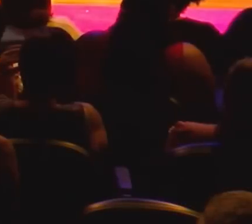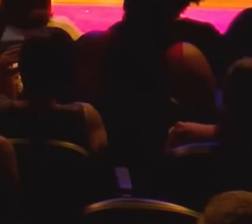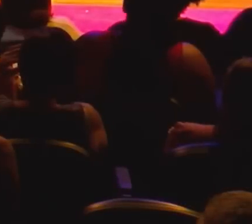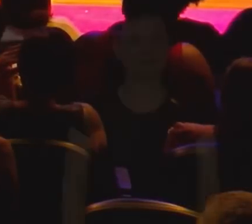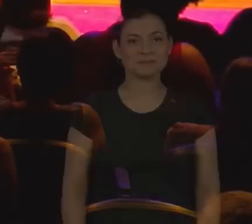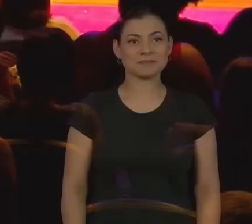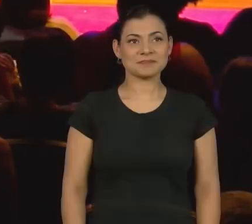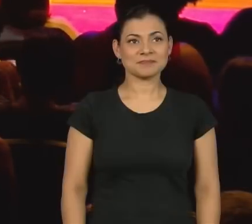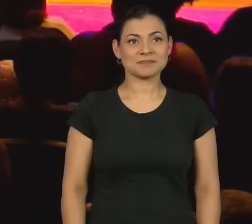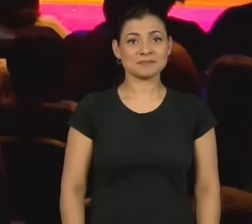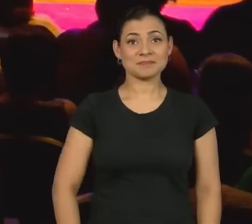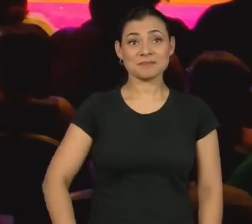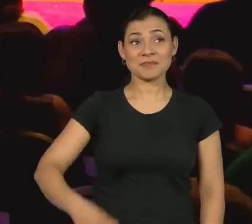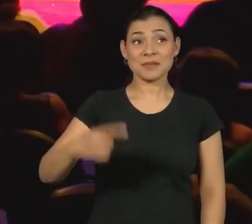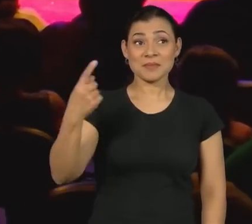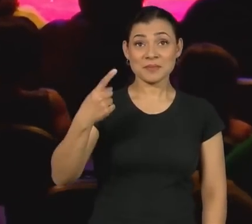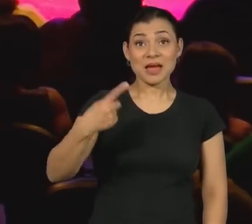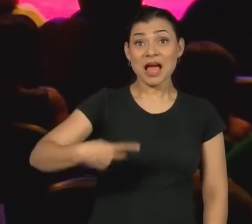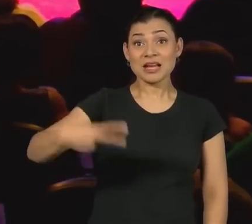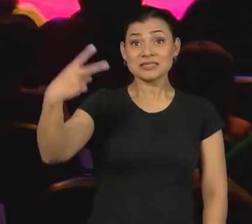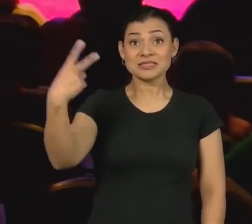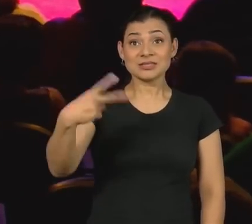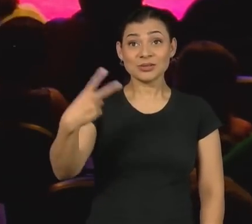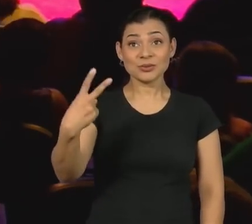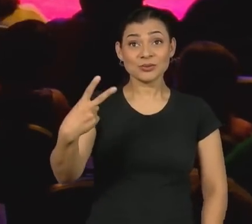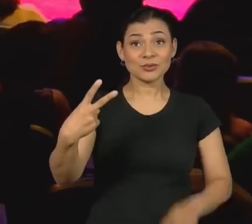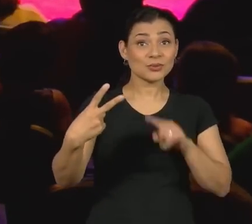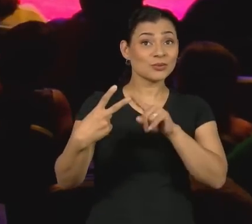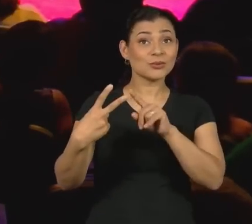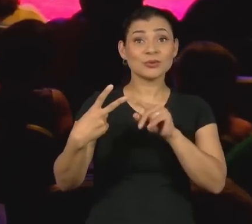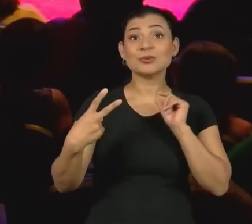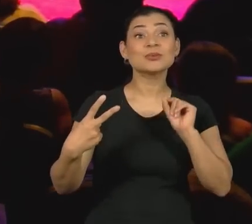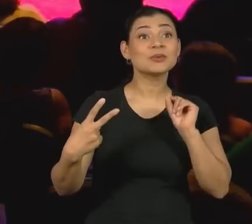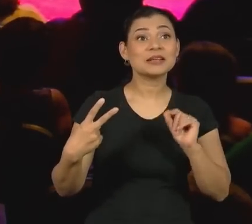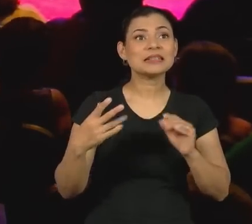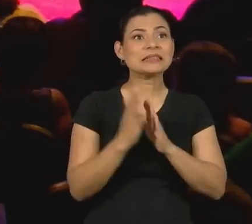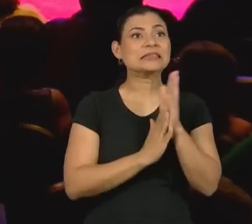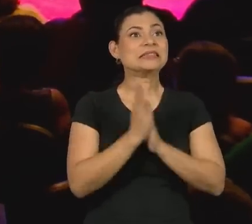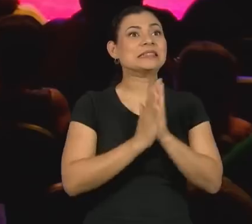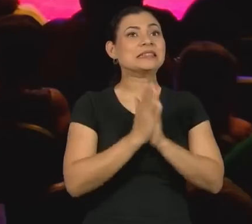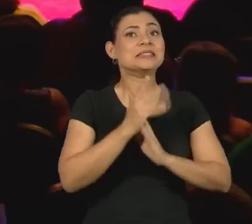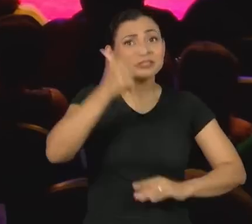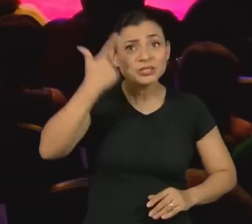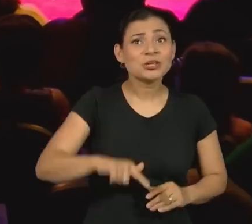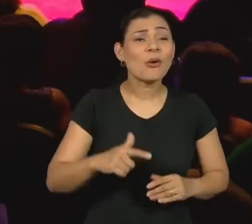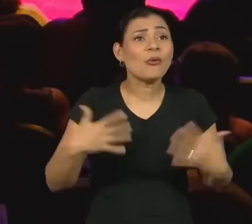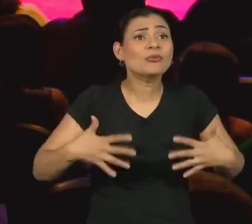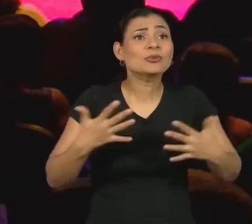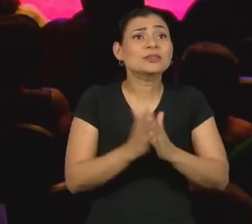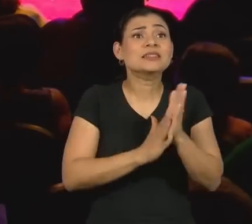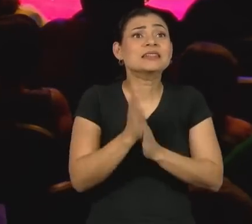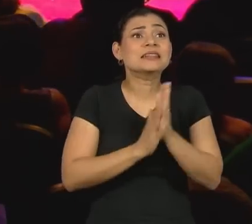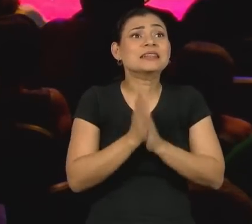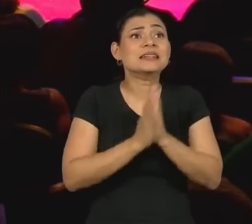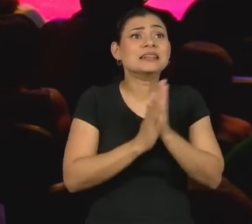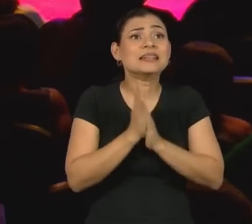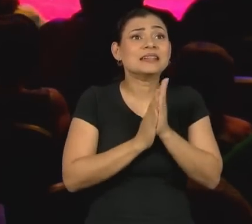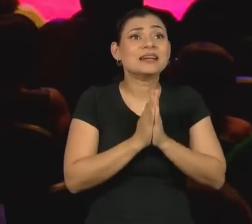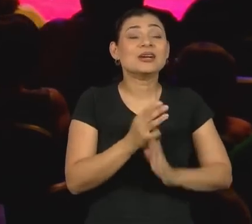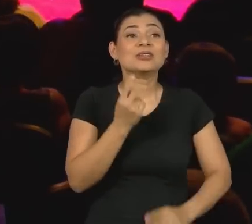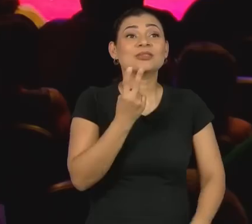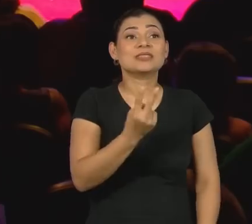O segundo lugar... Ah, meu Deus! De novo, Brasil!